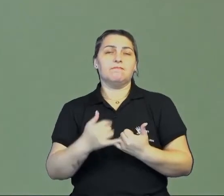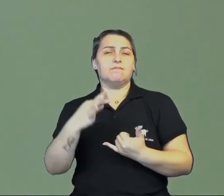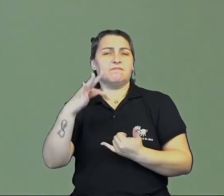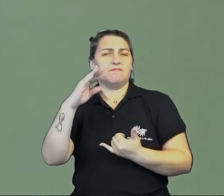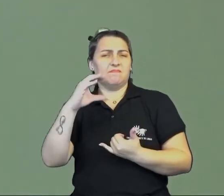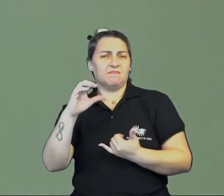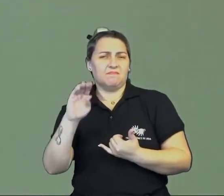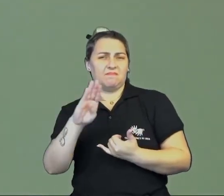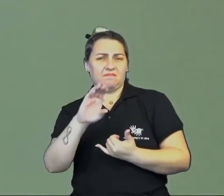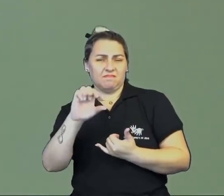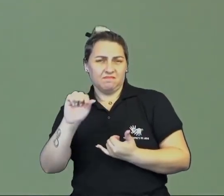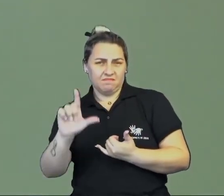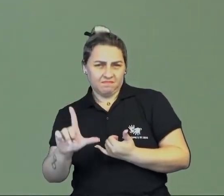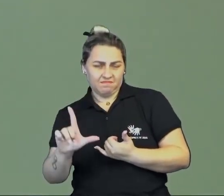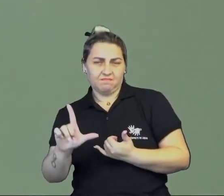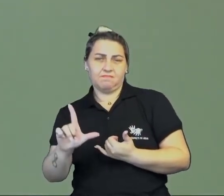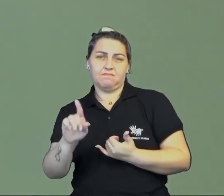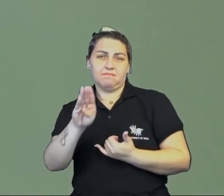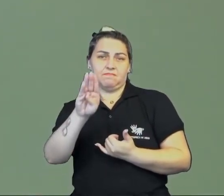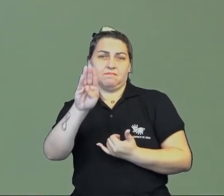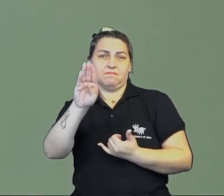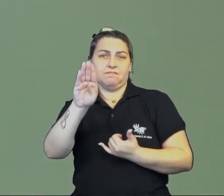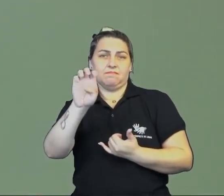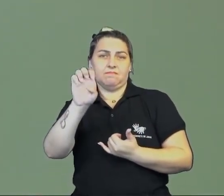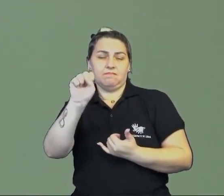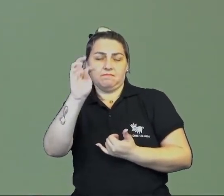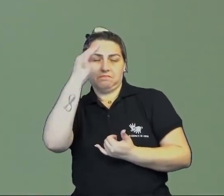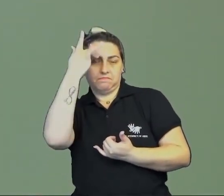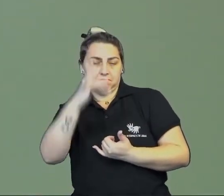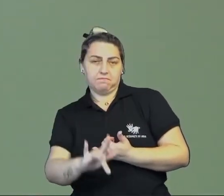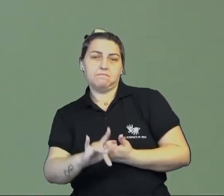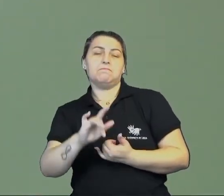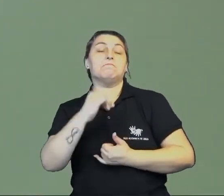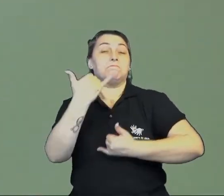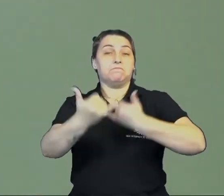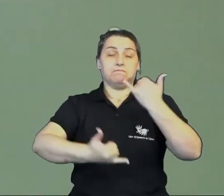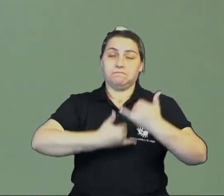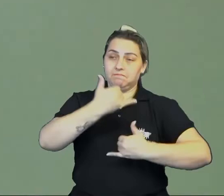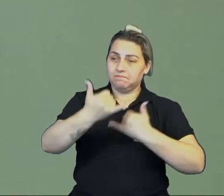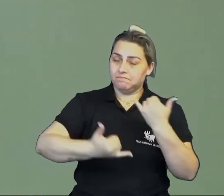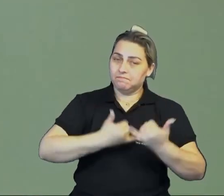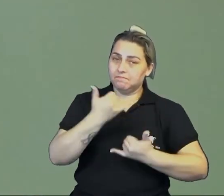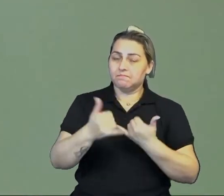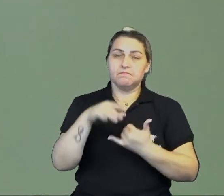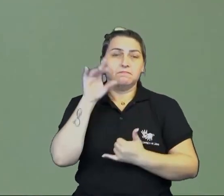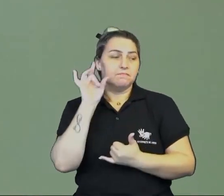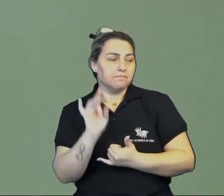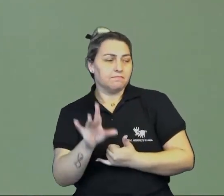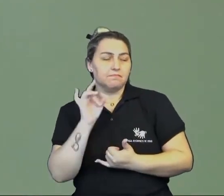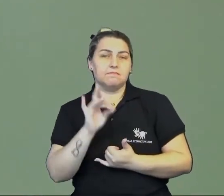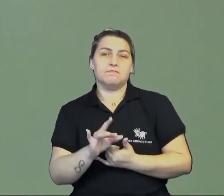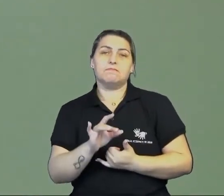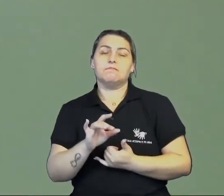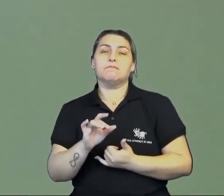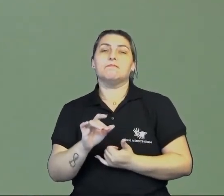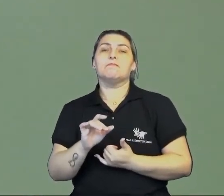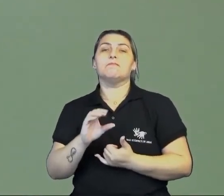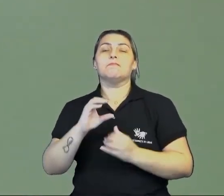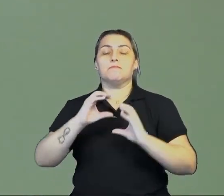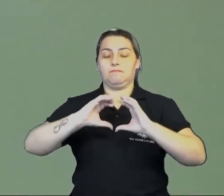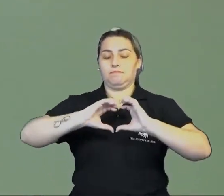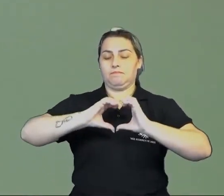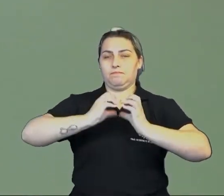Tecbol, professor? Tecbol, bets, não sei como é que você chama, mas eu fui brincar e eu brincava apenas tocando a bolinha quando